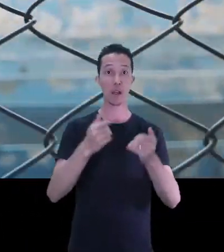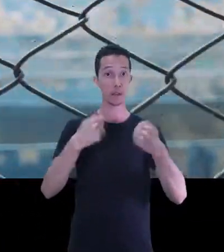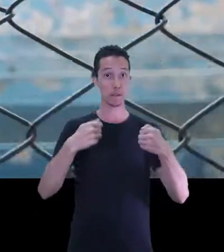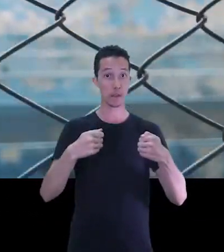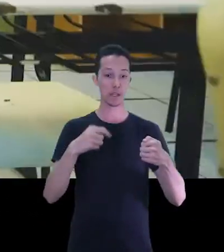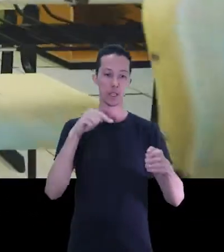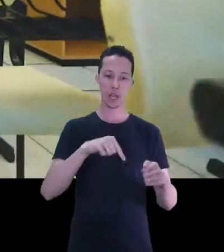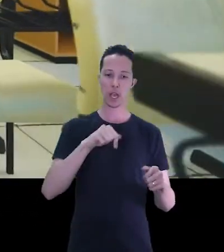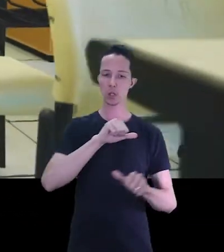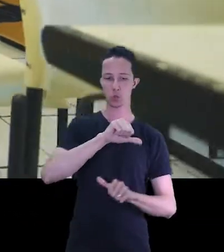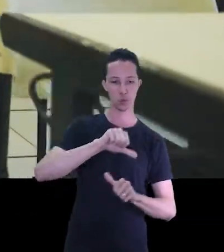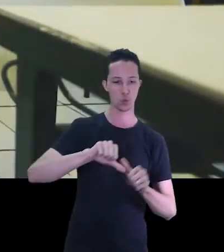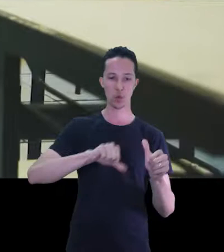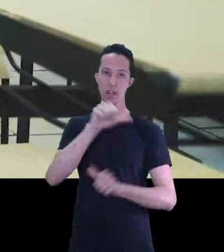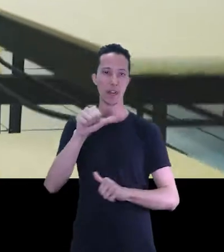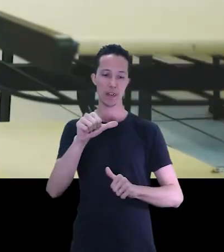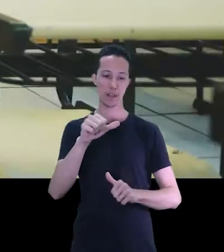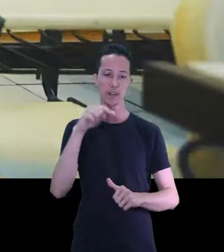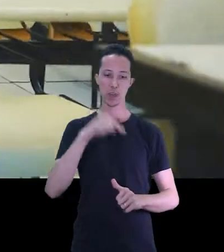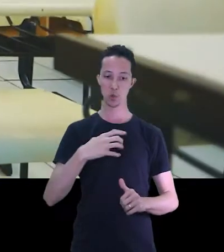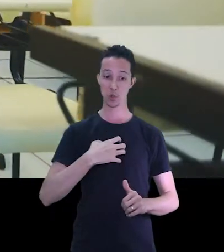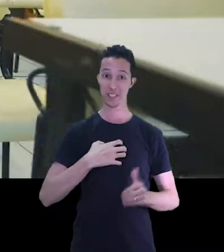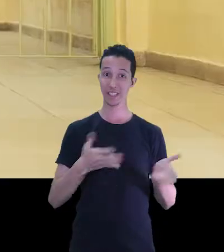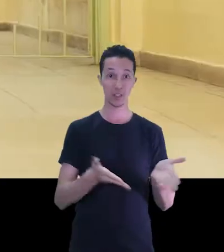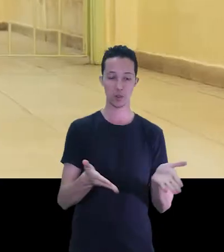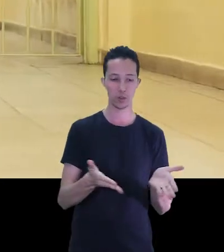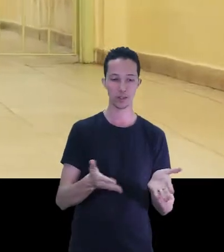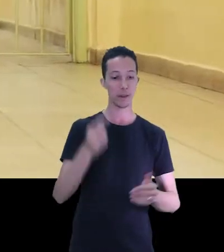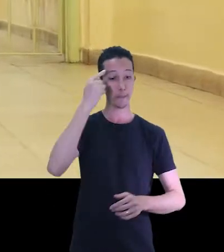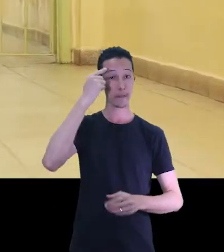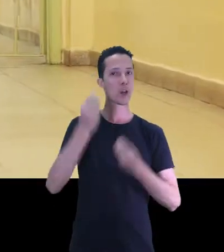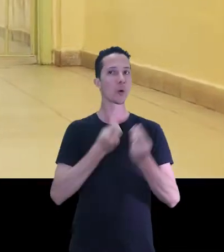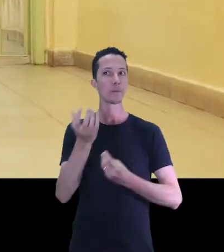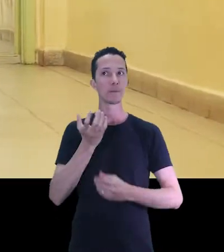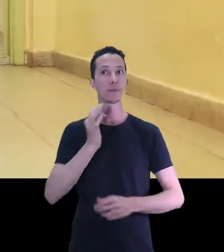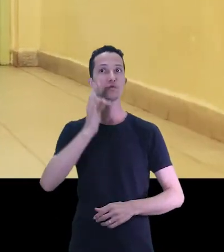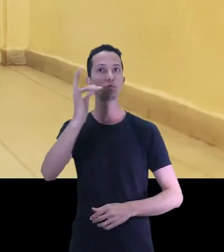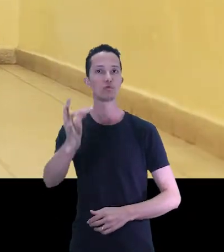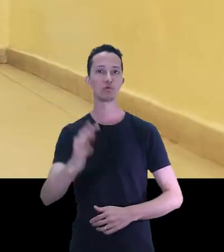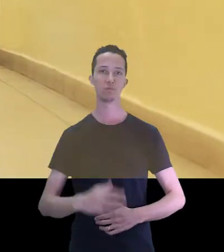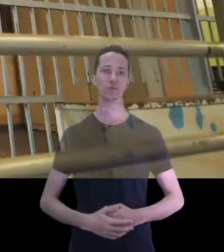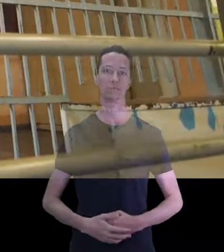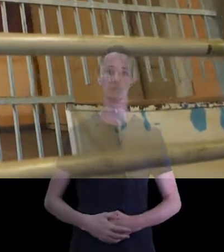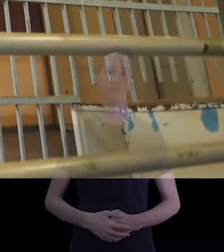ela precisa se desescolarizar. Ela precisa esquecer um pouco aquilo que ela é e começar a pensar muito naquilo que ela quer